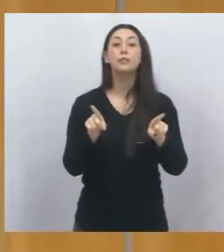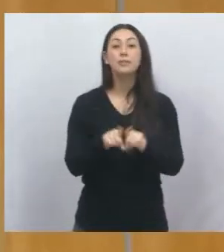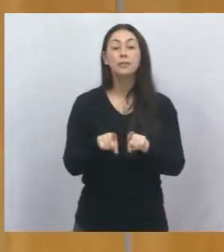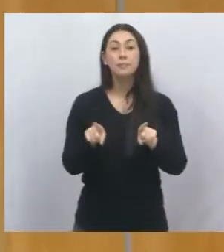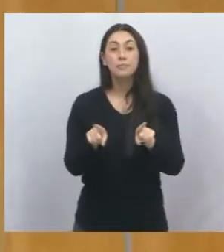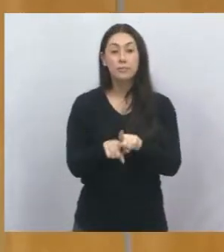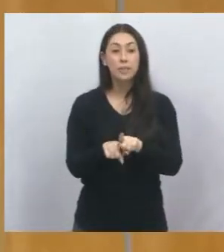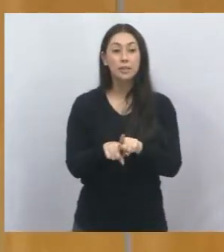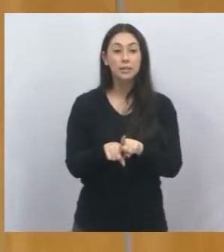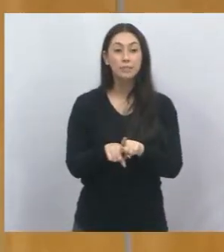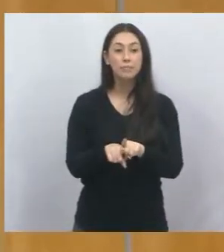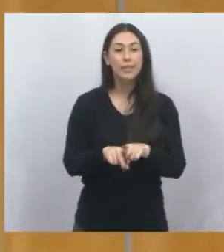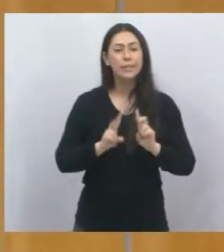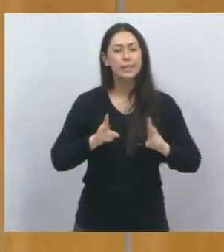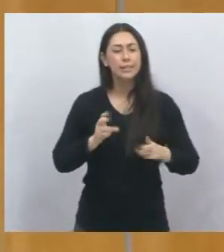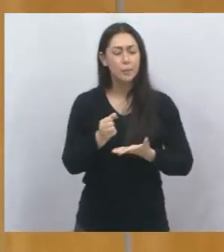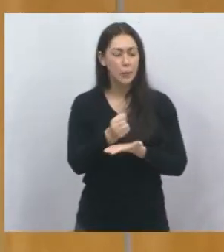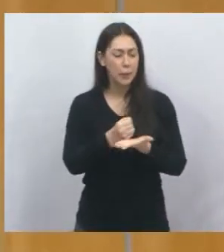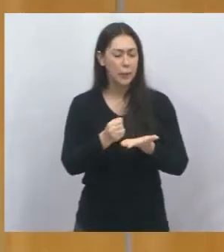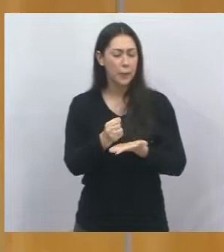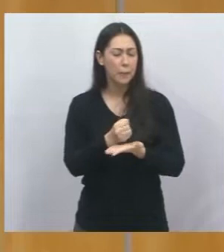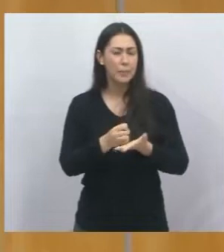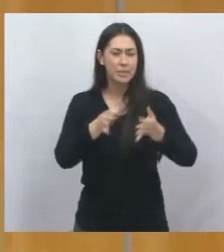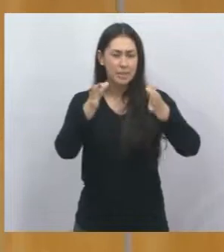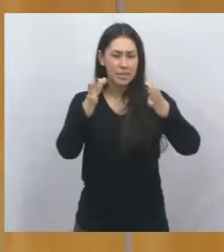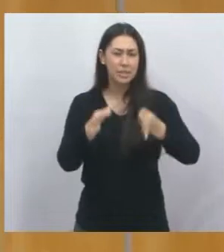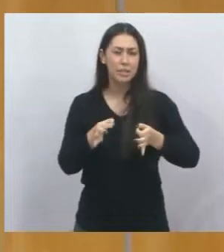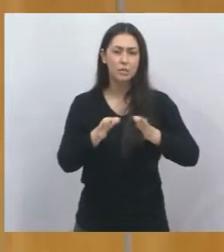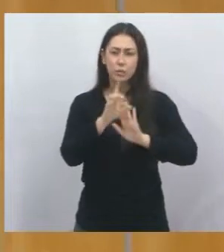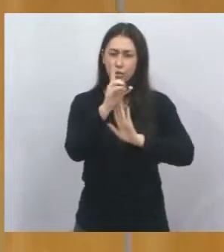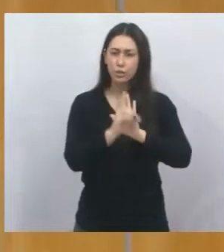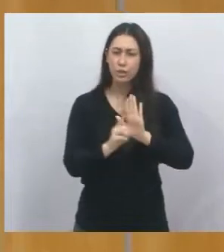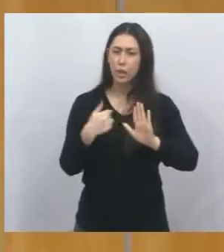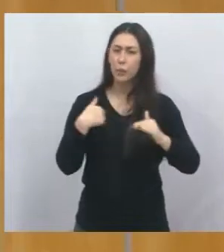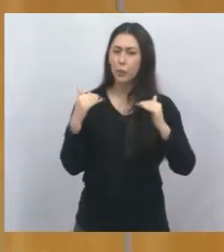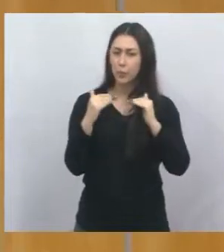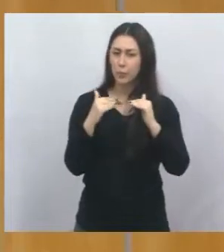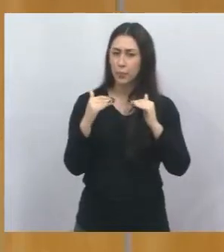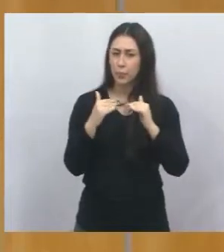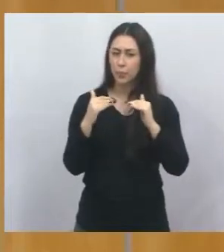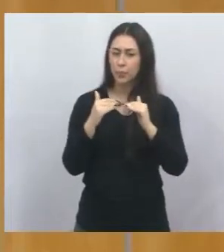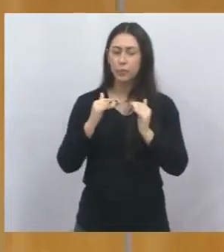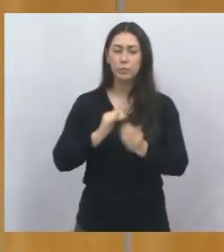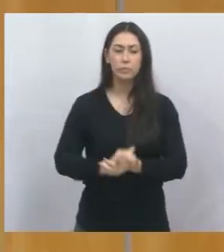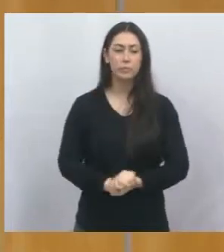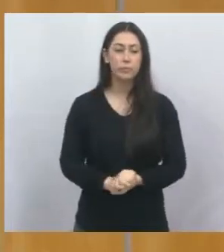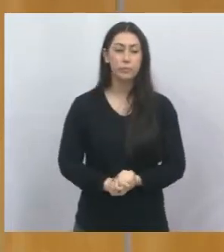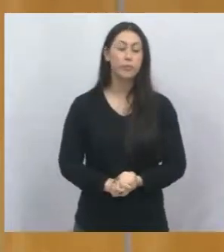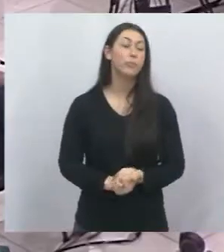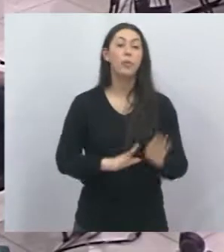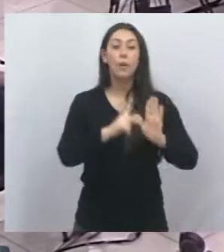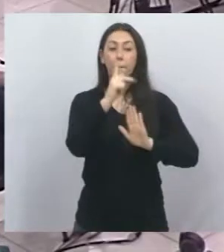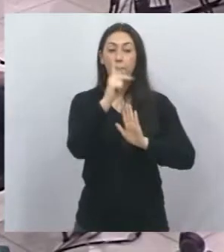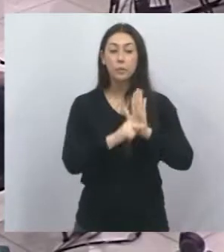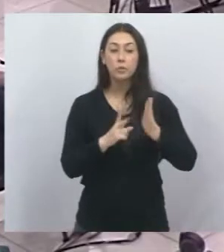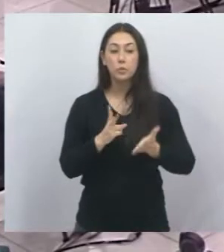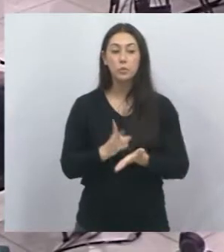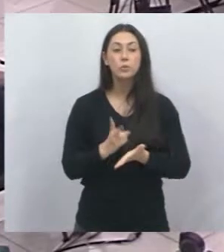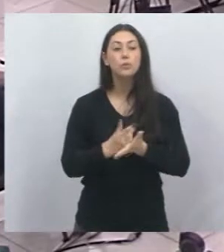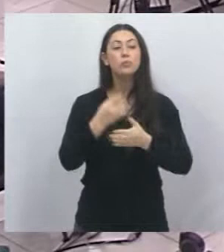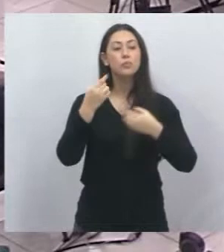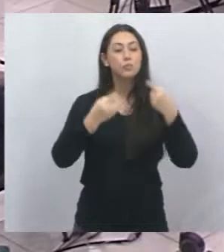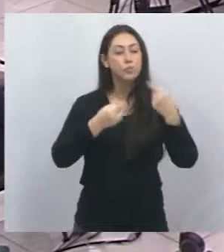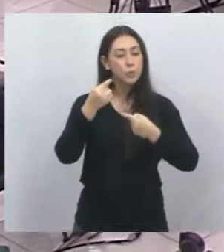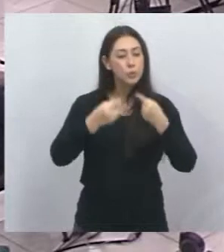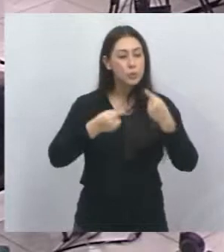tudo, prezando os princípios democráticos de direito. Então, sou favorável a esse projeto. O projeto continua em discussão.